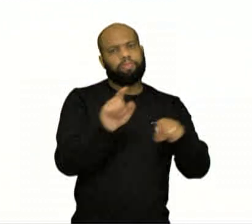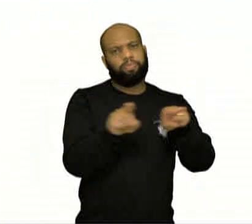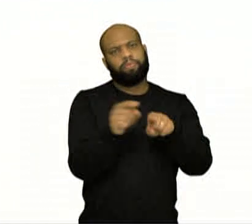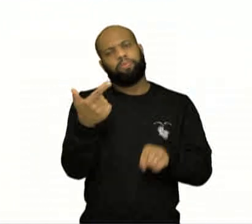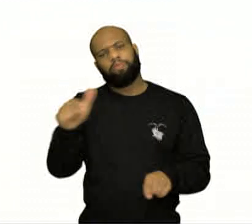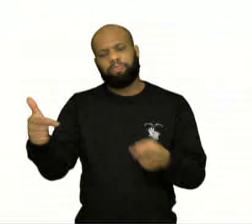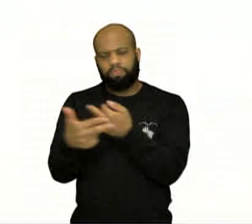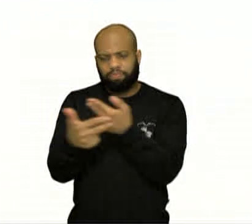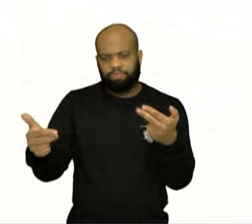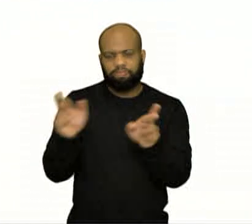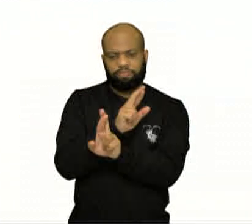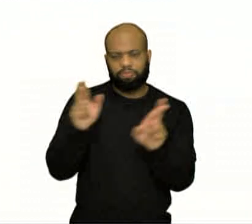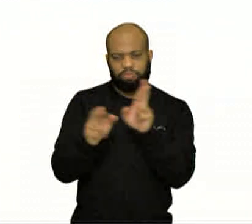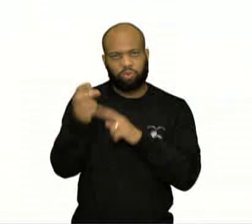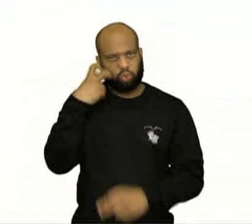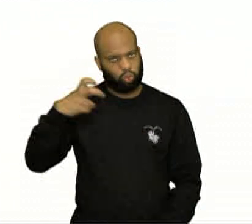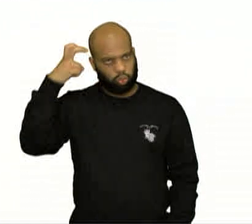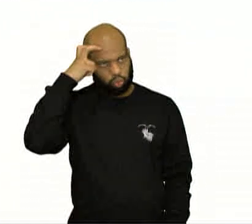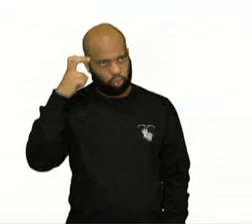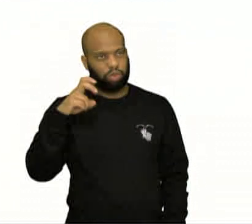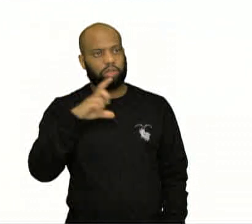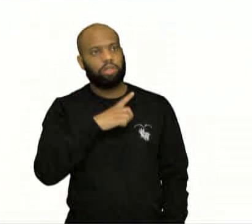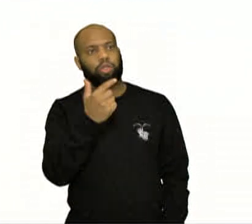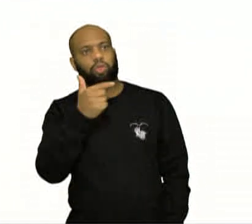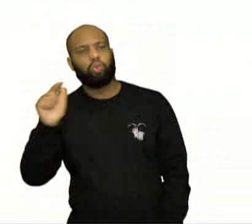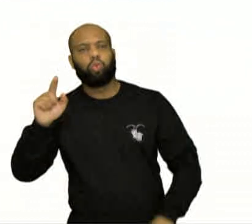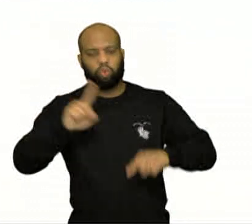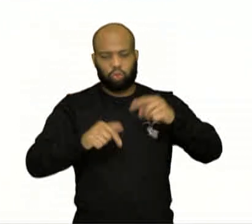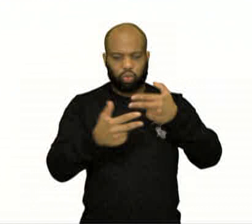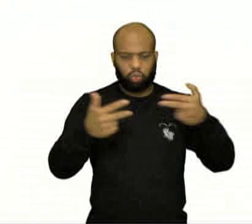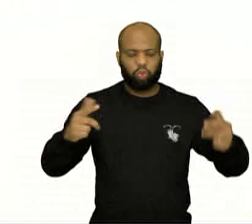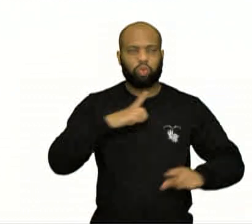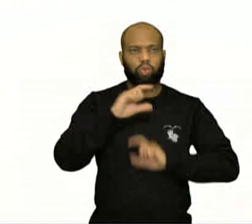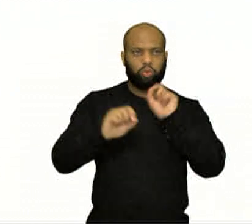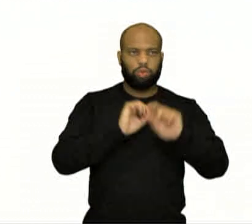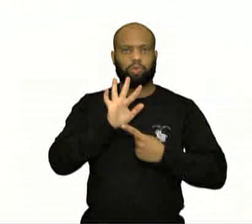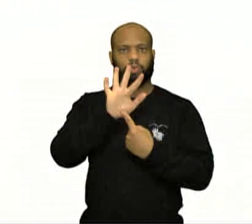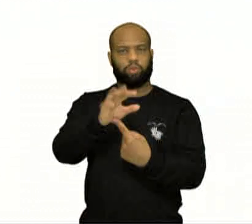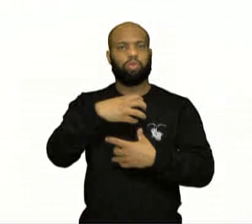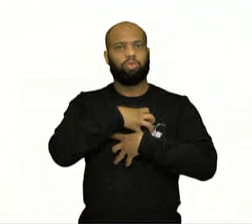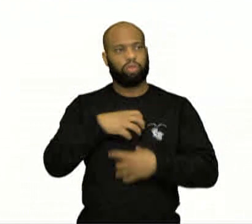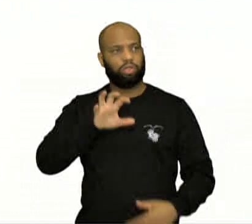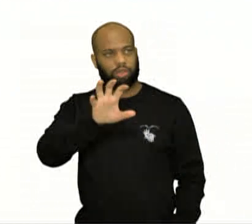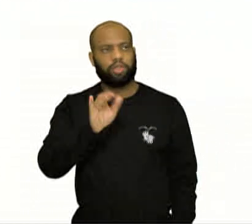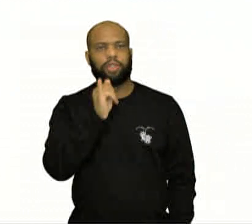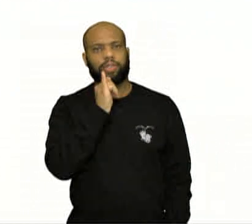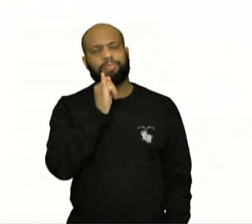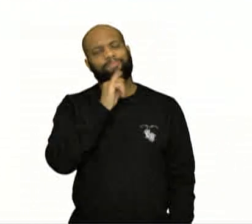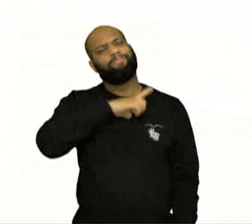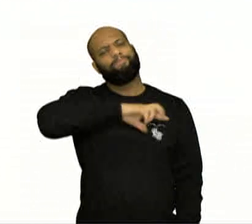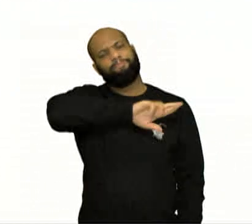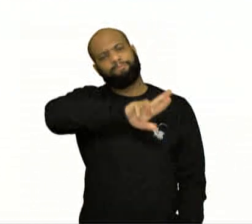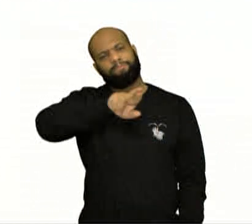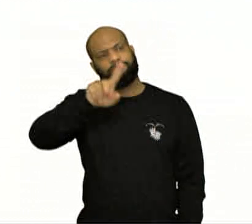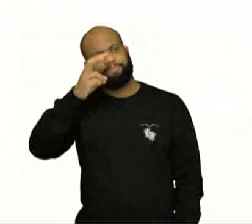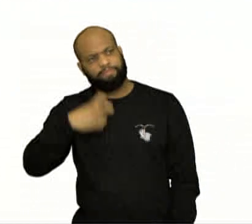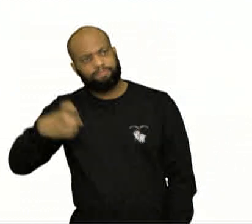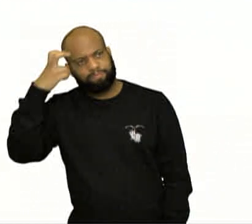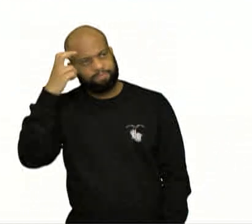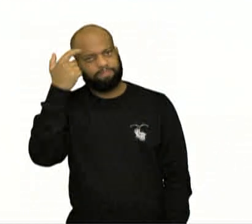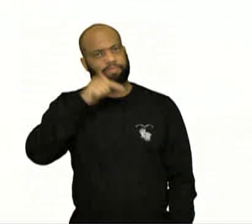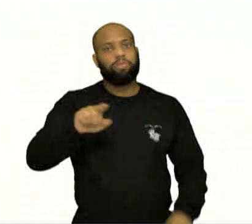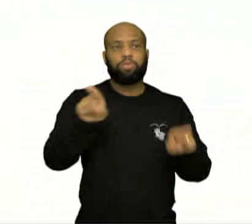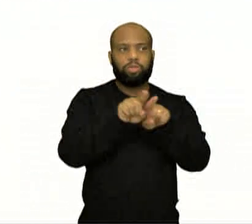produtos culturais. Ainda há outros produtos que exigem uma apresentação nesse formato. Como eu disse, qualquer produto cultural se